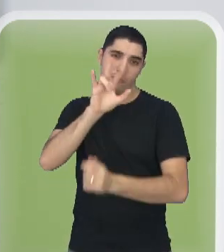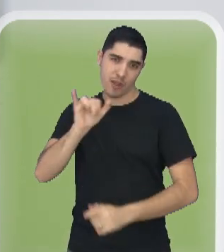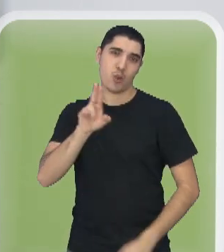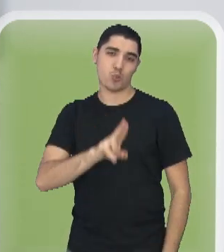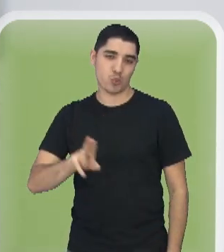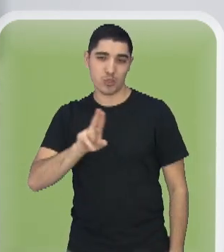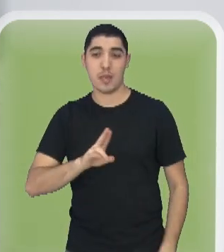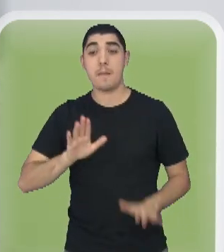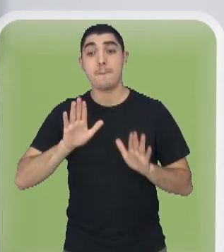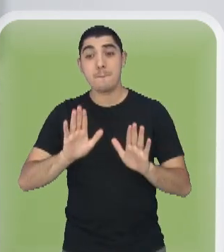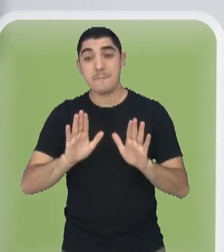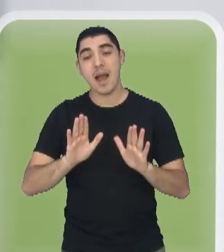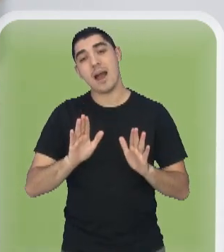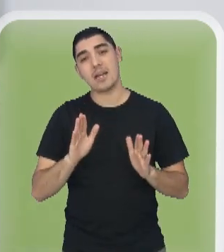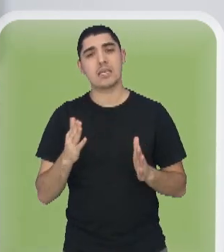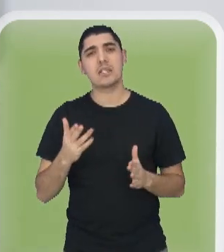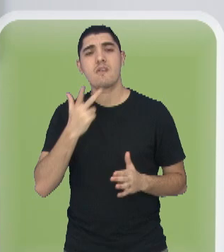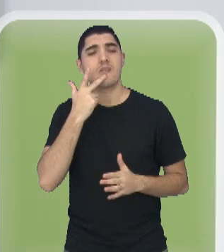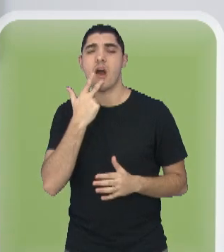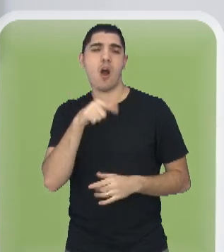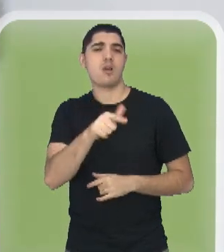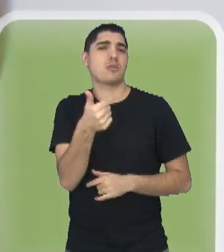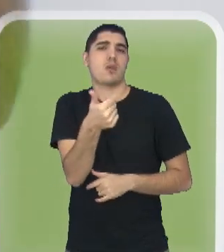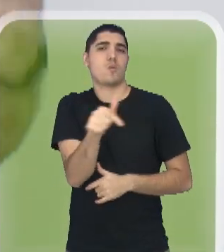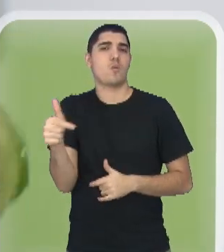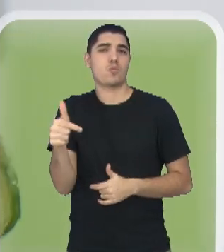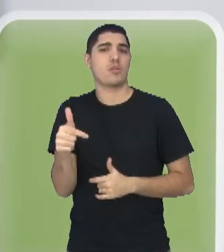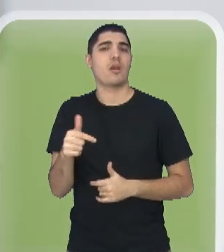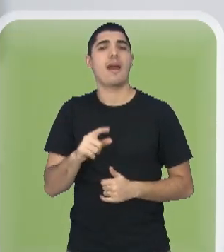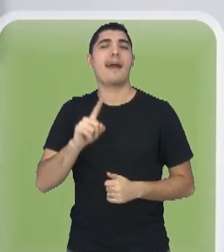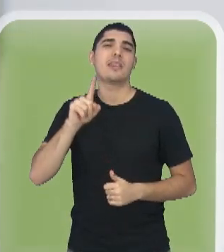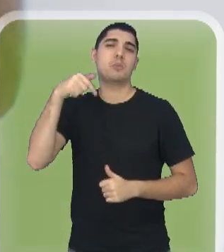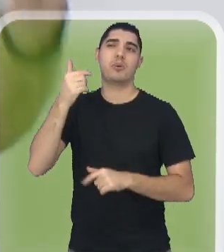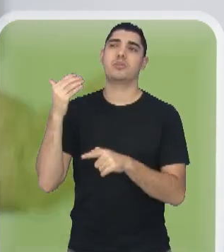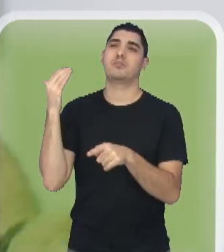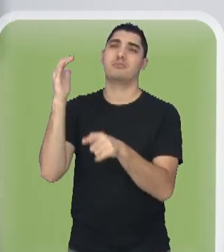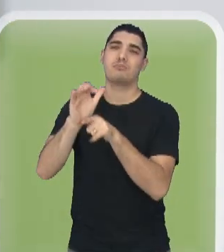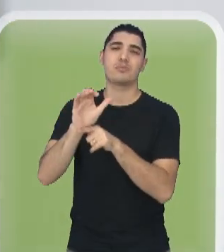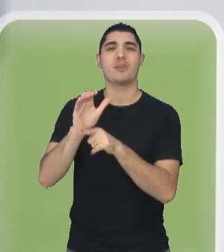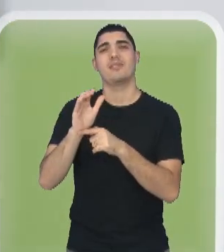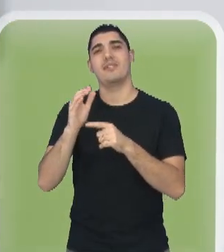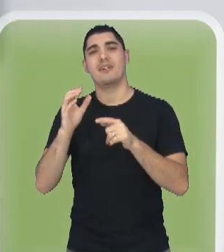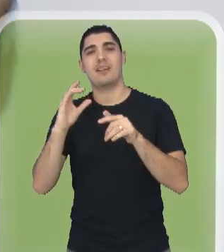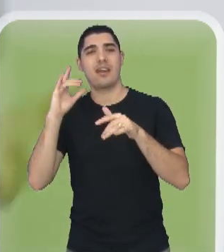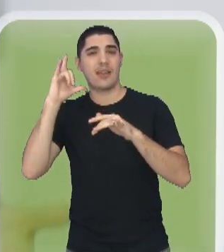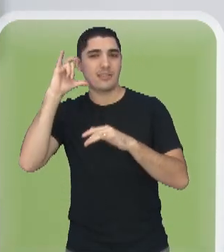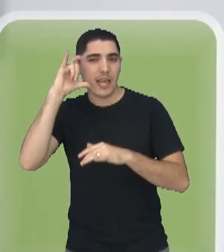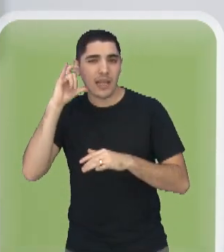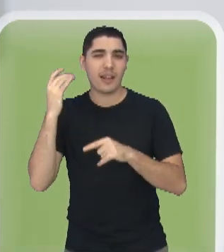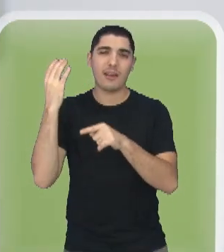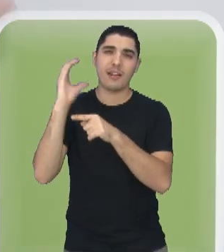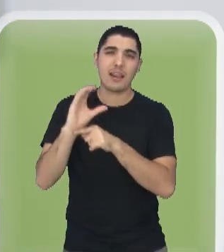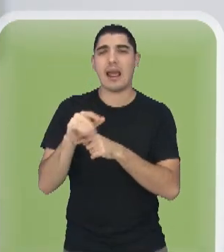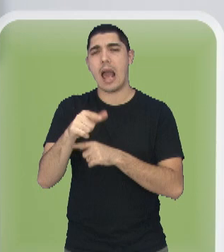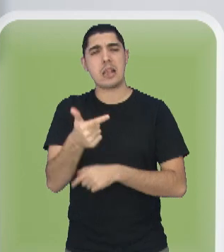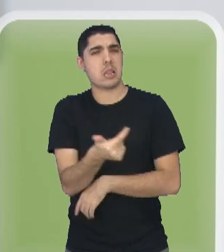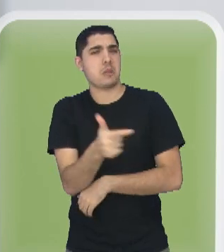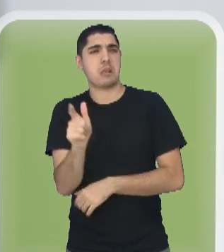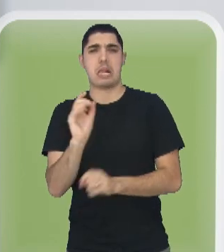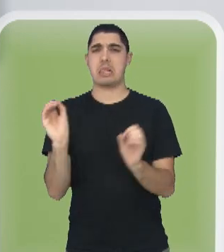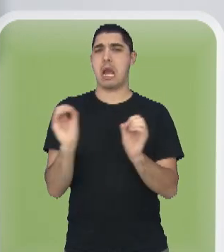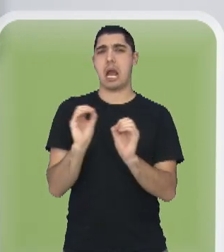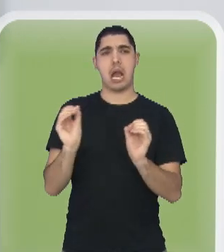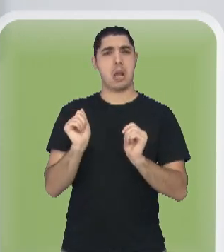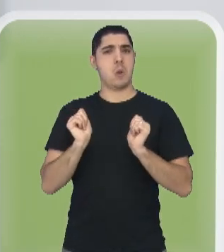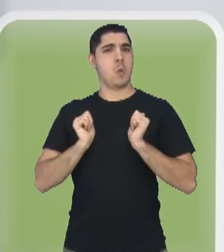que poderia falar é assim, não vai ter, mas vai uma nota explicando que isso não existe. Enfim, acabou